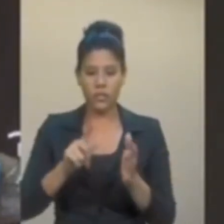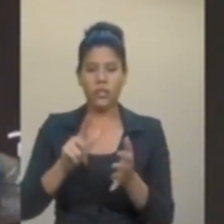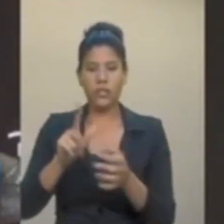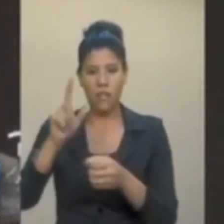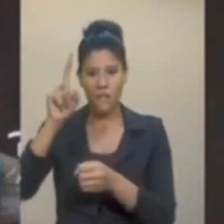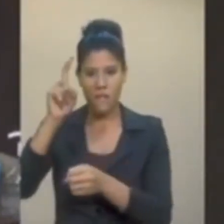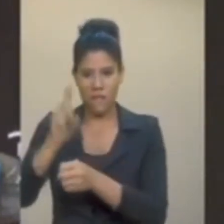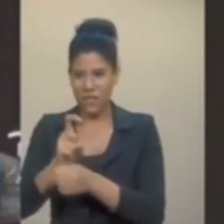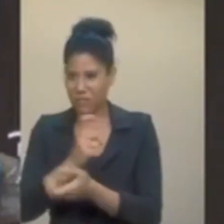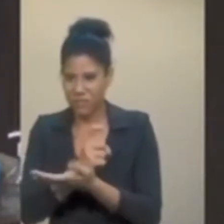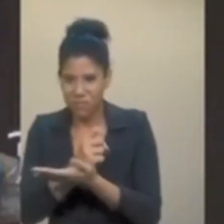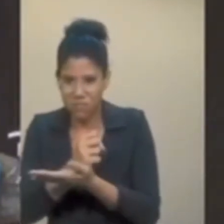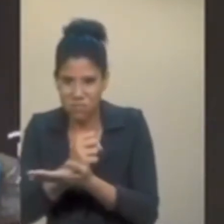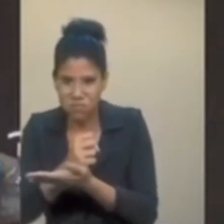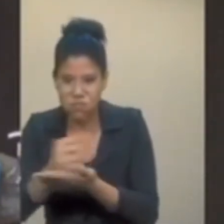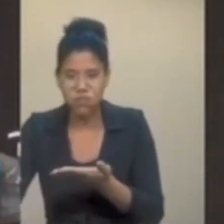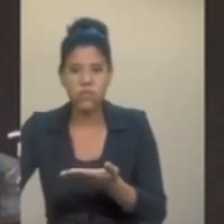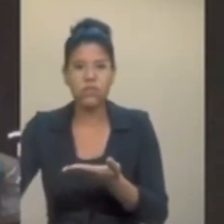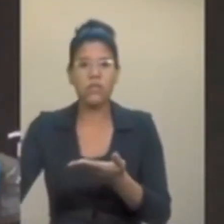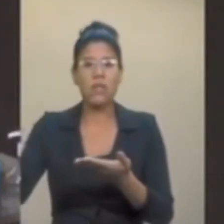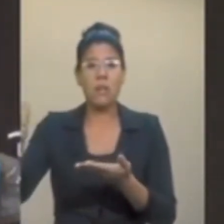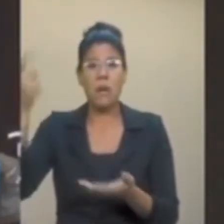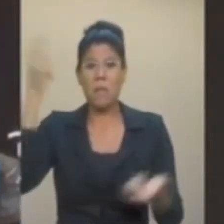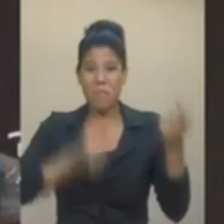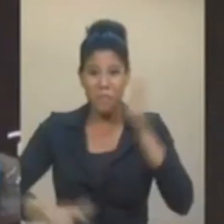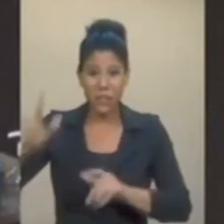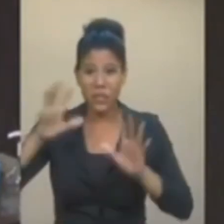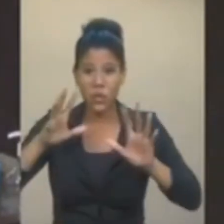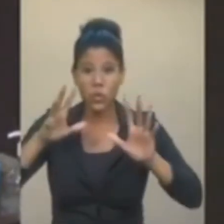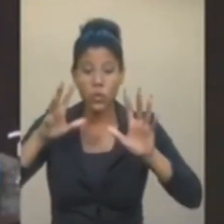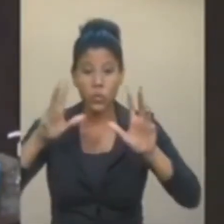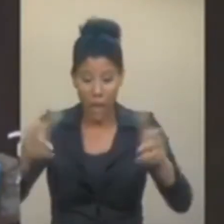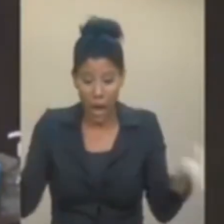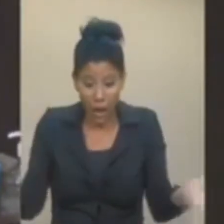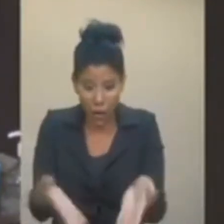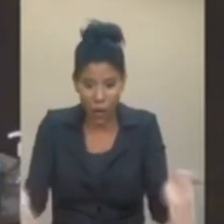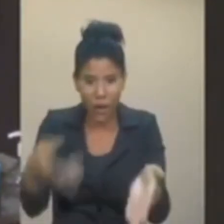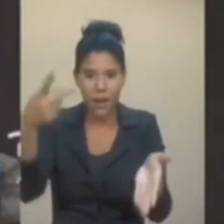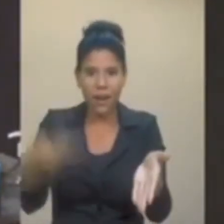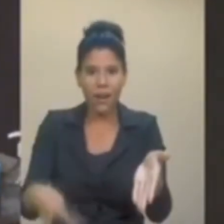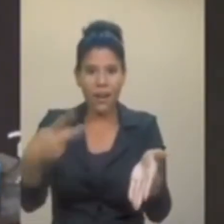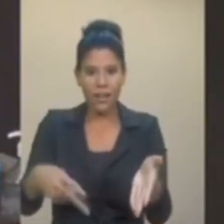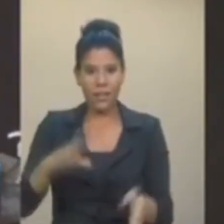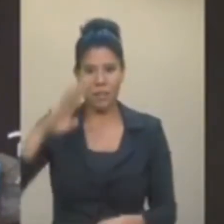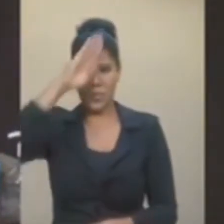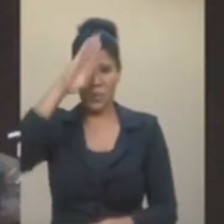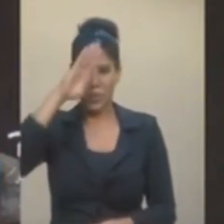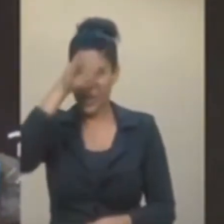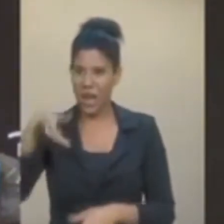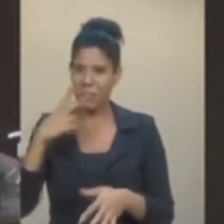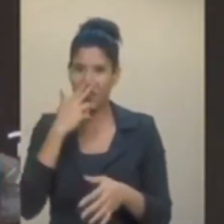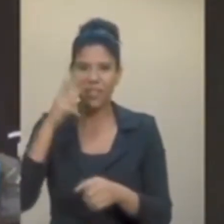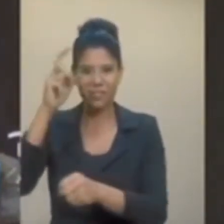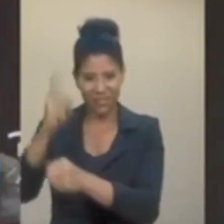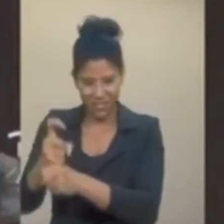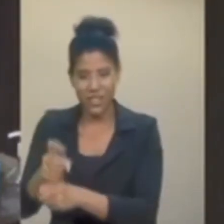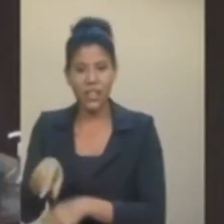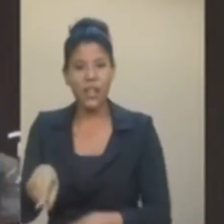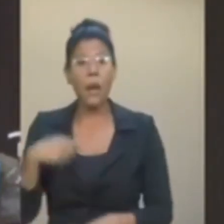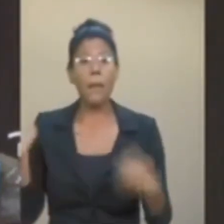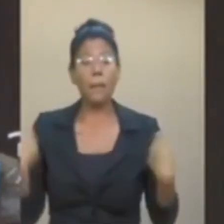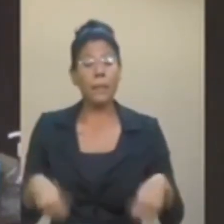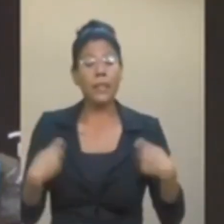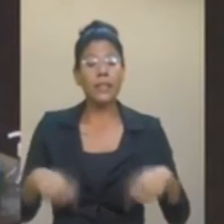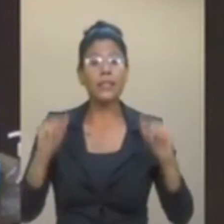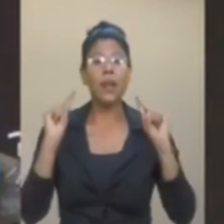o fascismo, para vencer a face contemporânea do fascismo, que é o bolsonarismo, nós vamos precisar